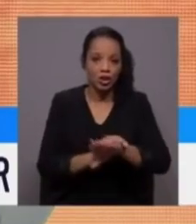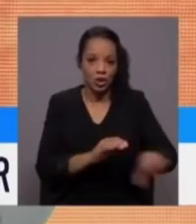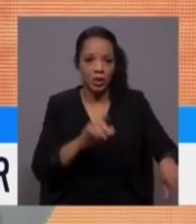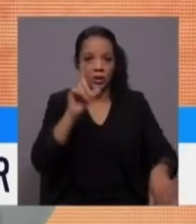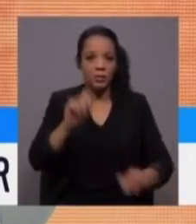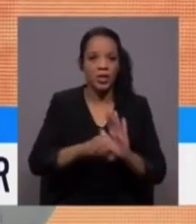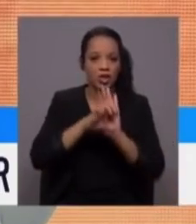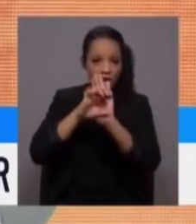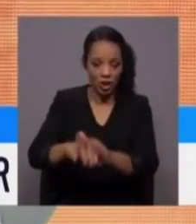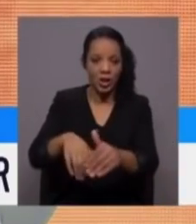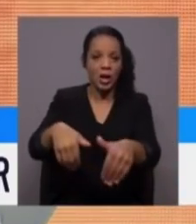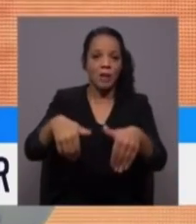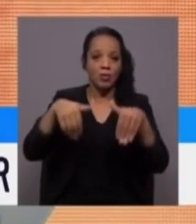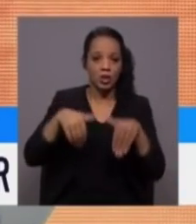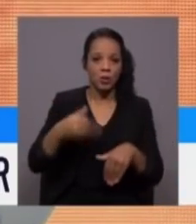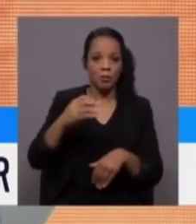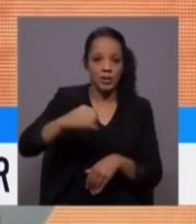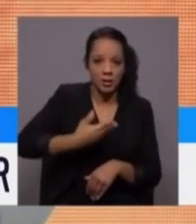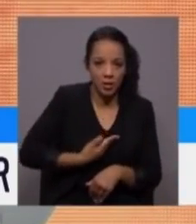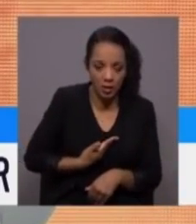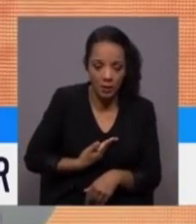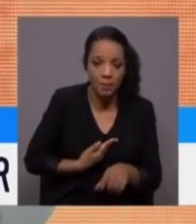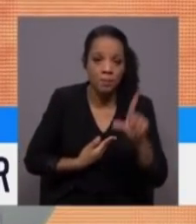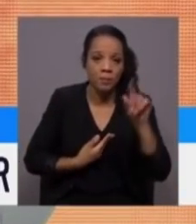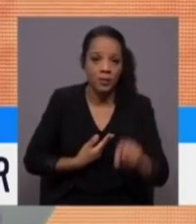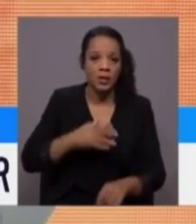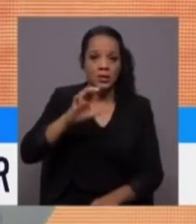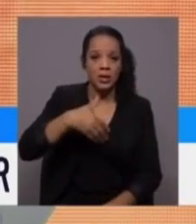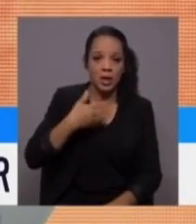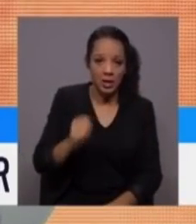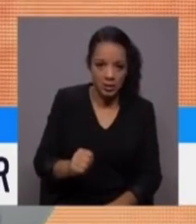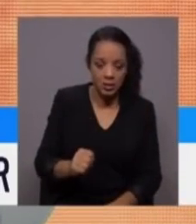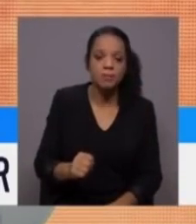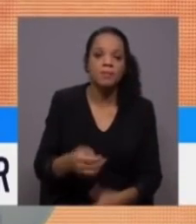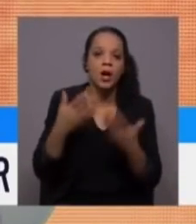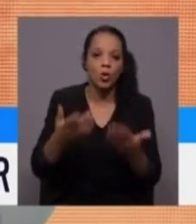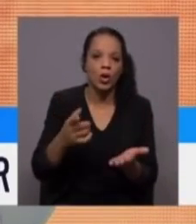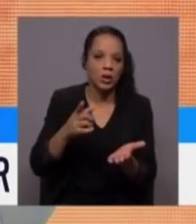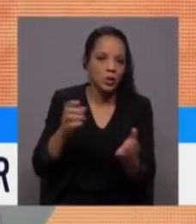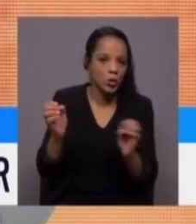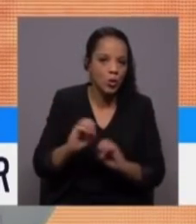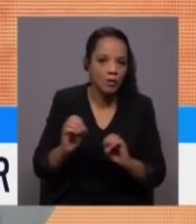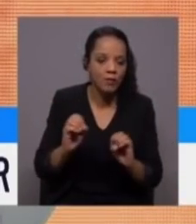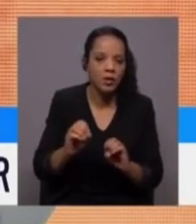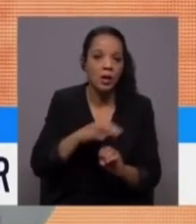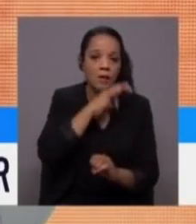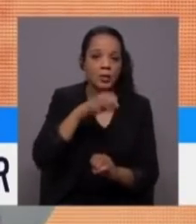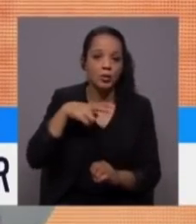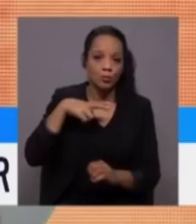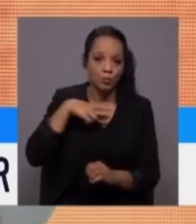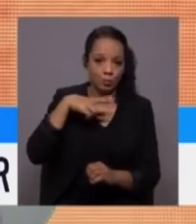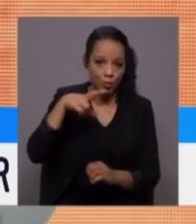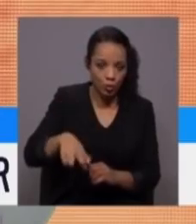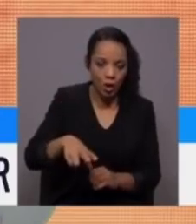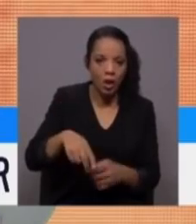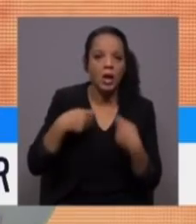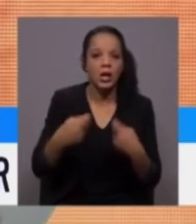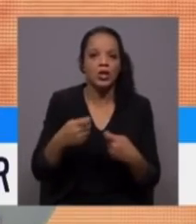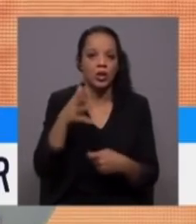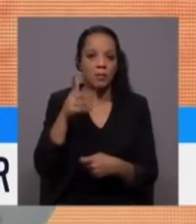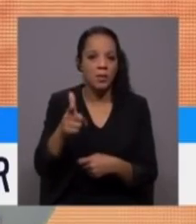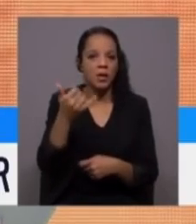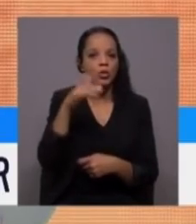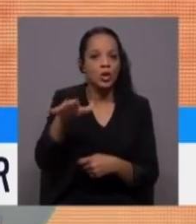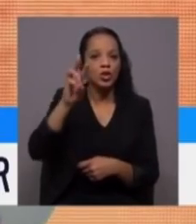esquerda e pelo chega com a abstenção do PSD e do CDs não teríamos necessidade cada uma das famílias portuguesas de gastar